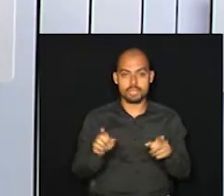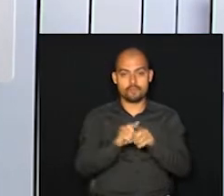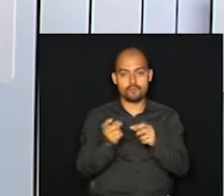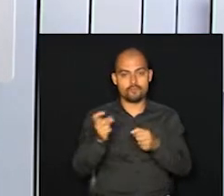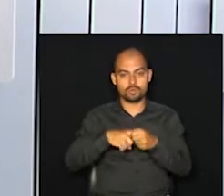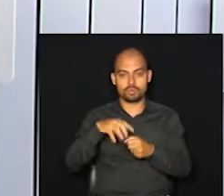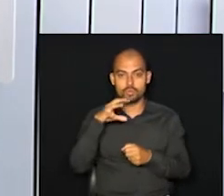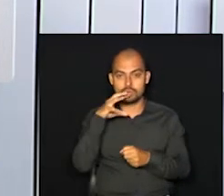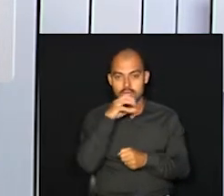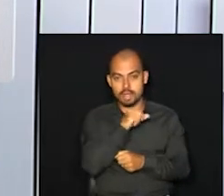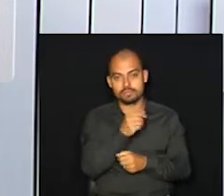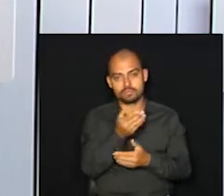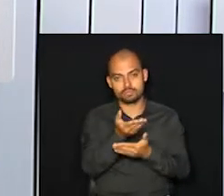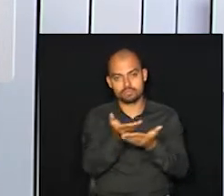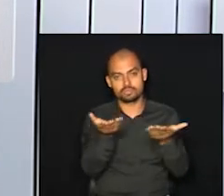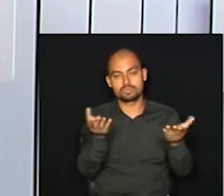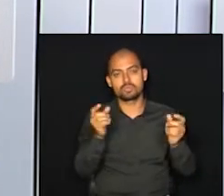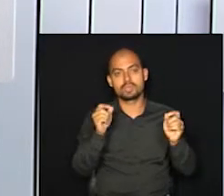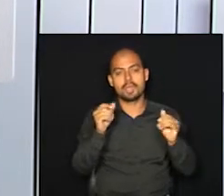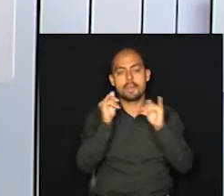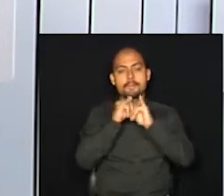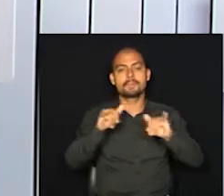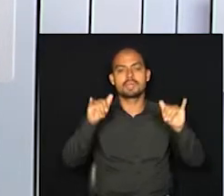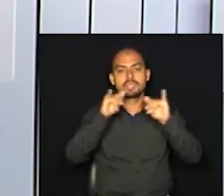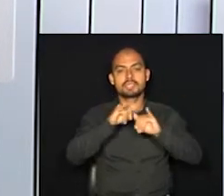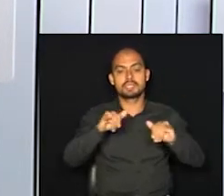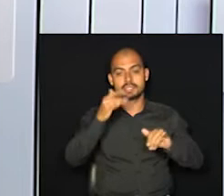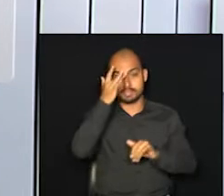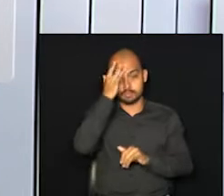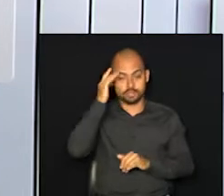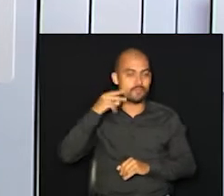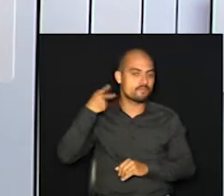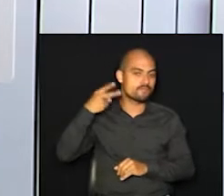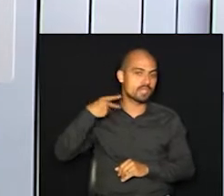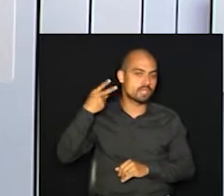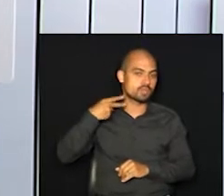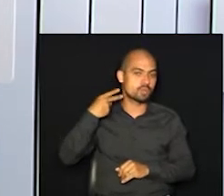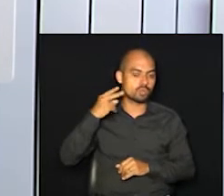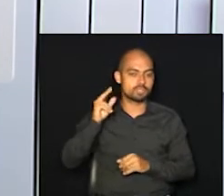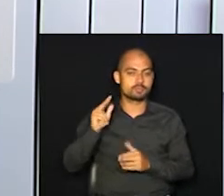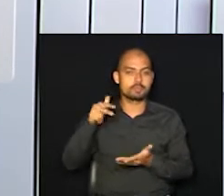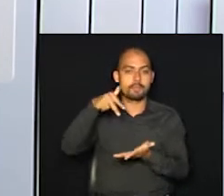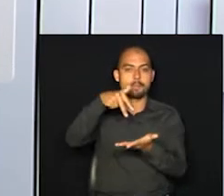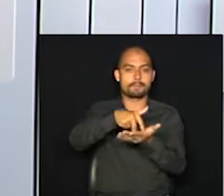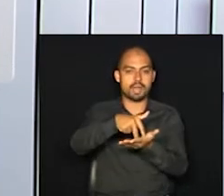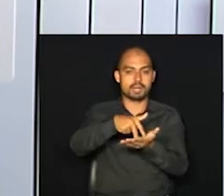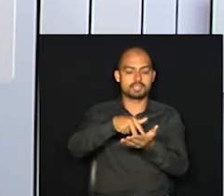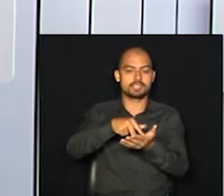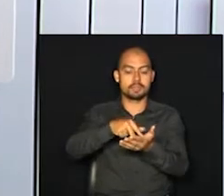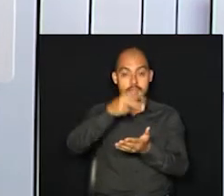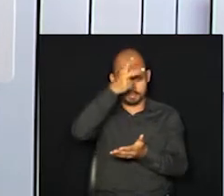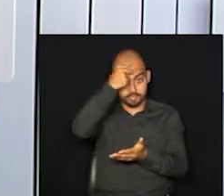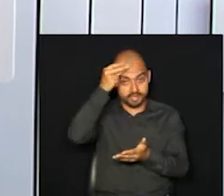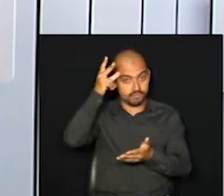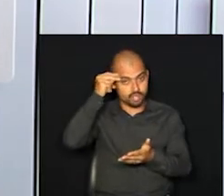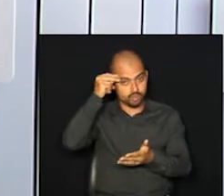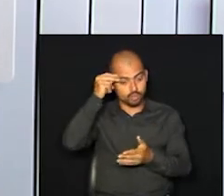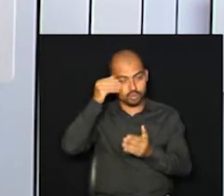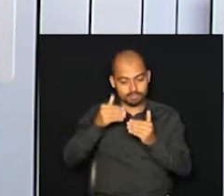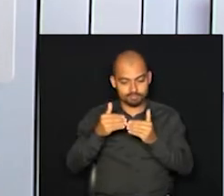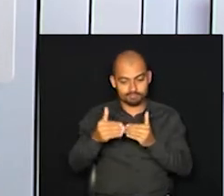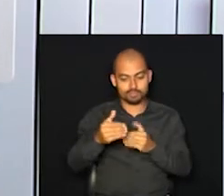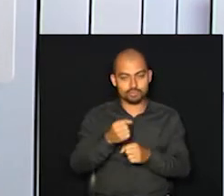agora você vai ficar com mensagens dos vereadores que vão assumir uma cadeira no Legislativo a partir